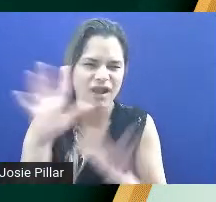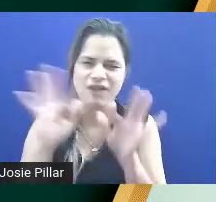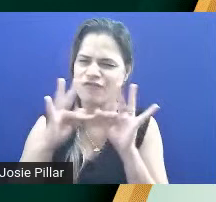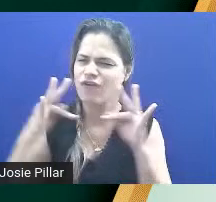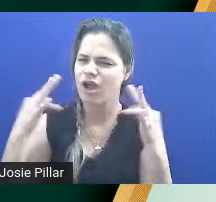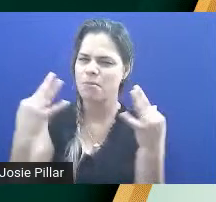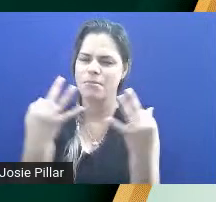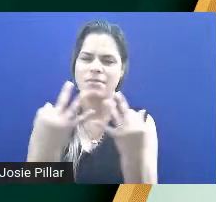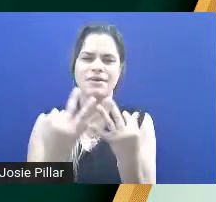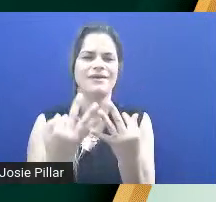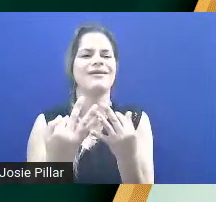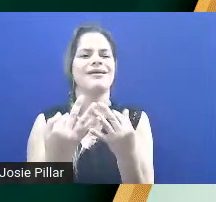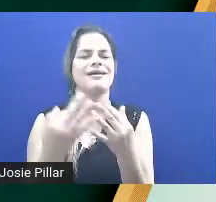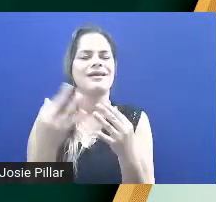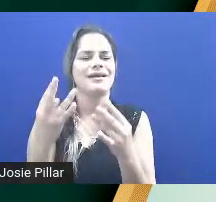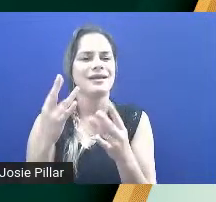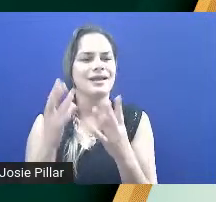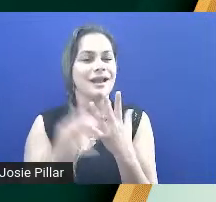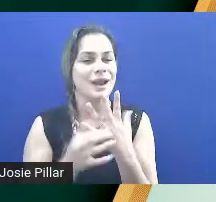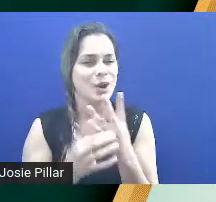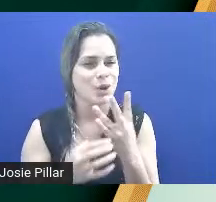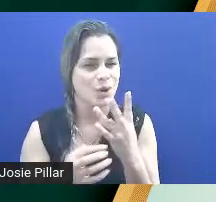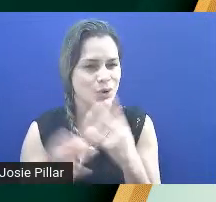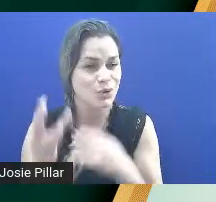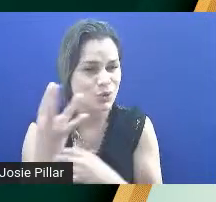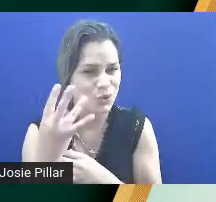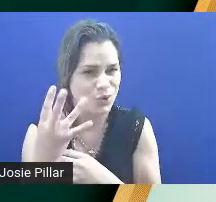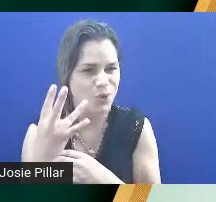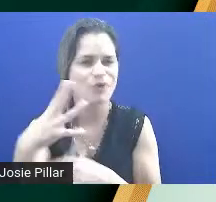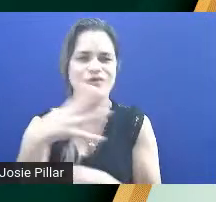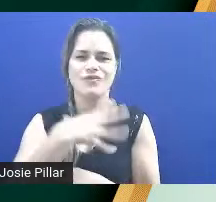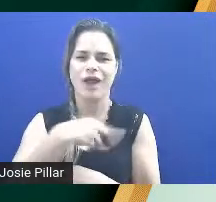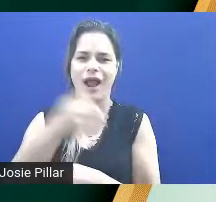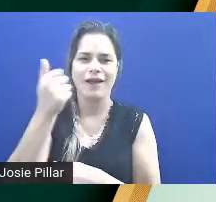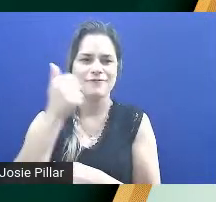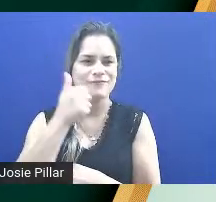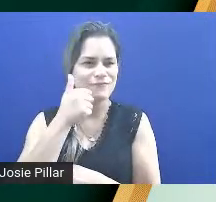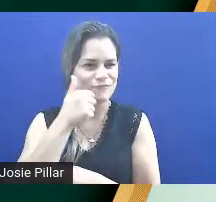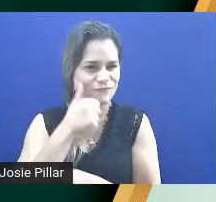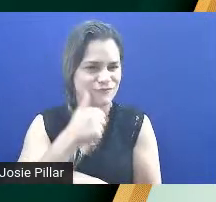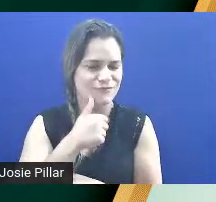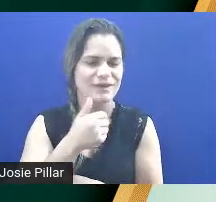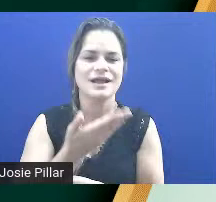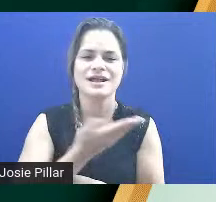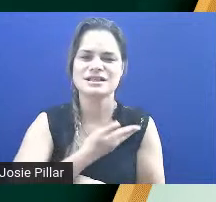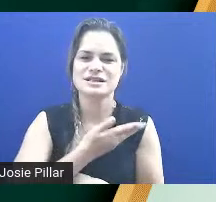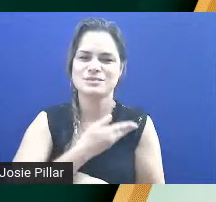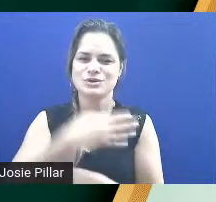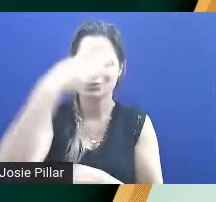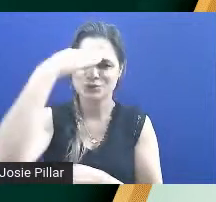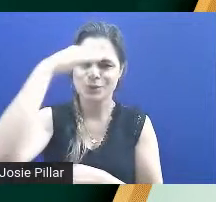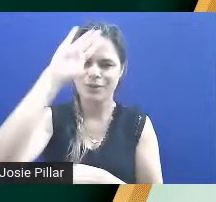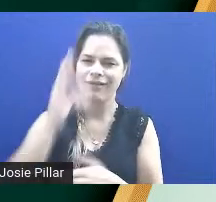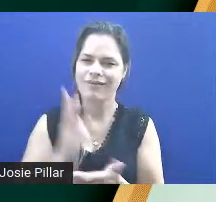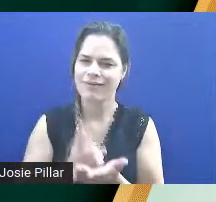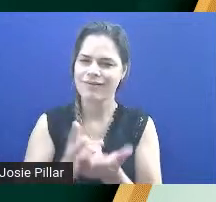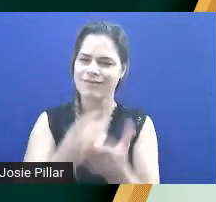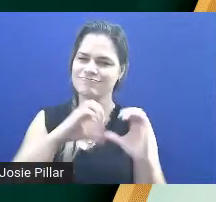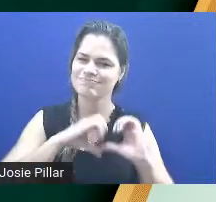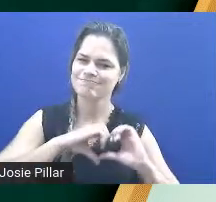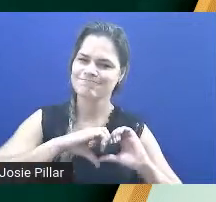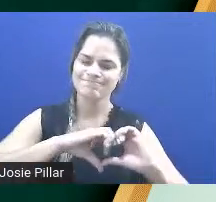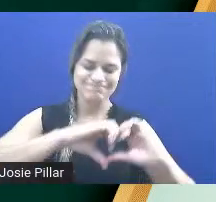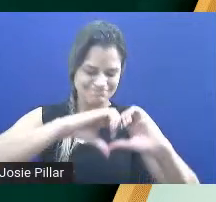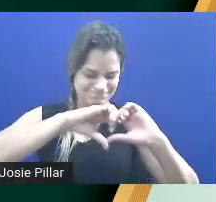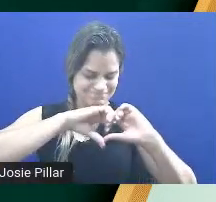meu noivo, a minha filha, aos meus amigos de Uruguaiana que vão para sempre morar no meu coração. Amo todos vocês. Estou